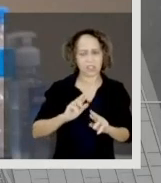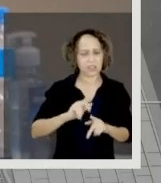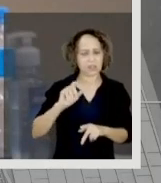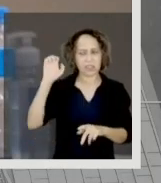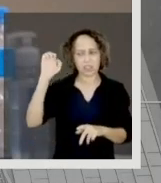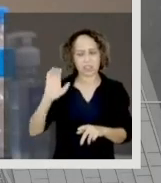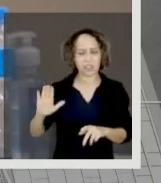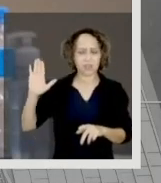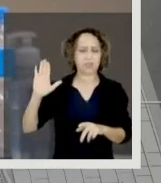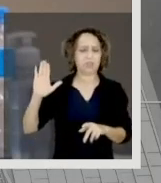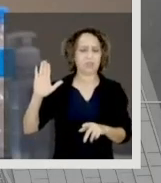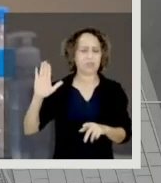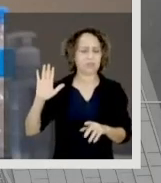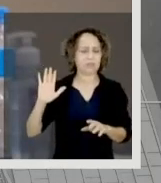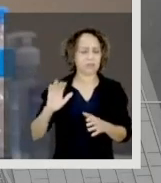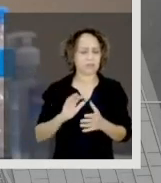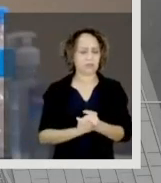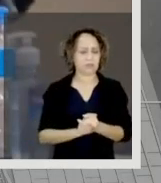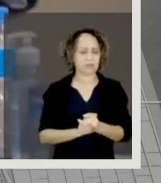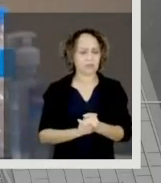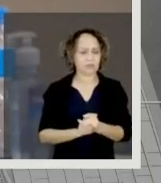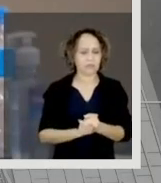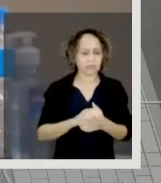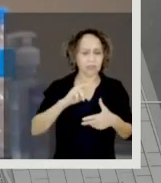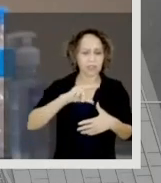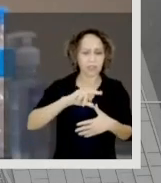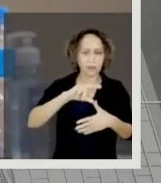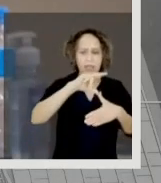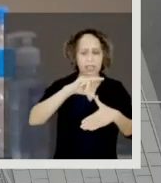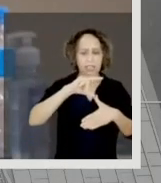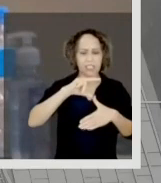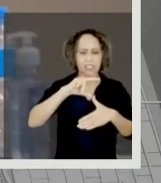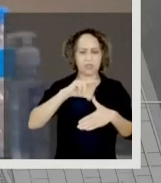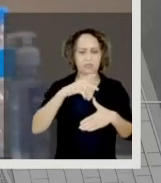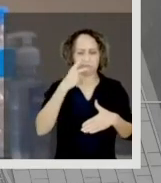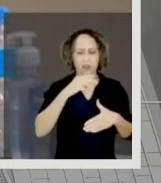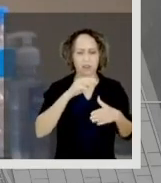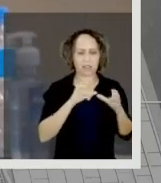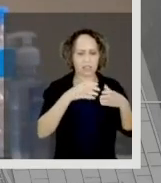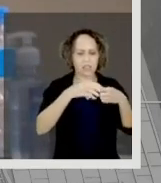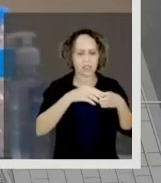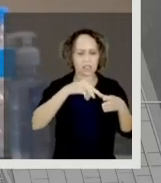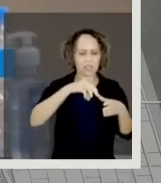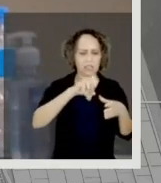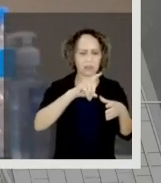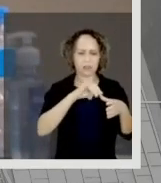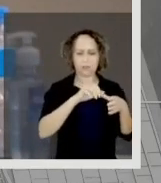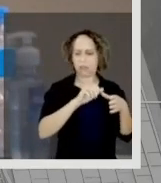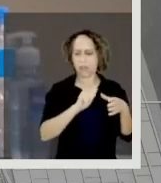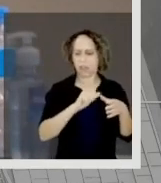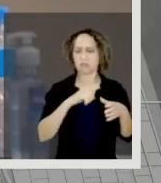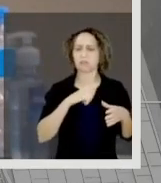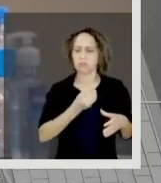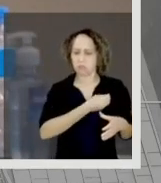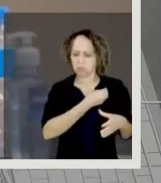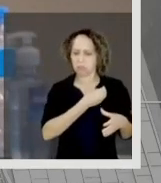A eleição está bem polarizada e óbvio que o MDB não quer ficar de fora apoiando aí uma candidata que não vai ter nem 2% dos